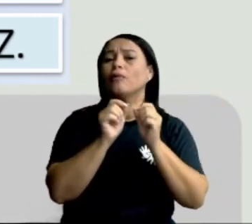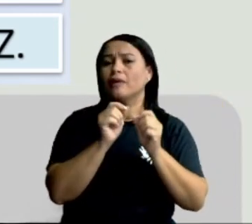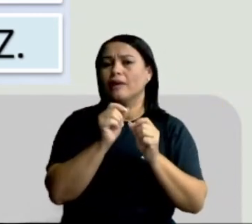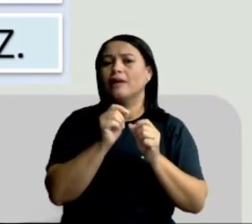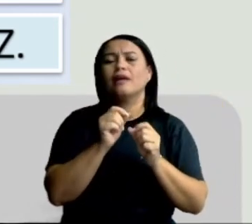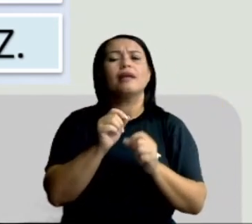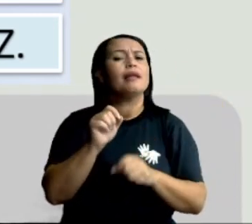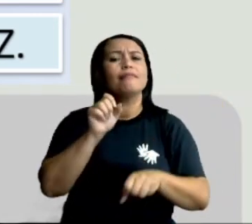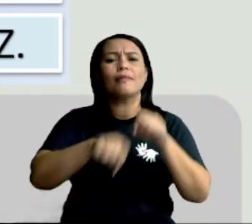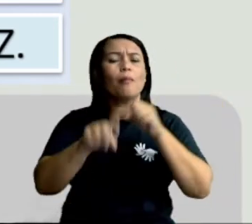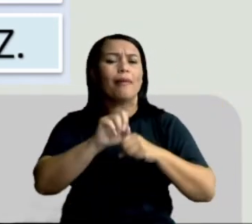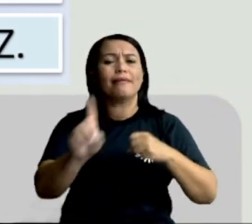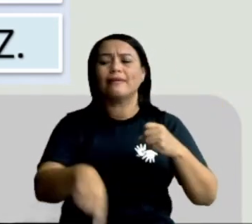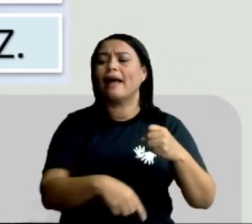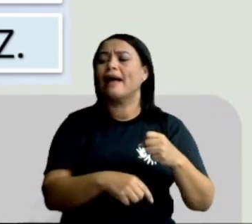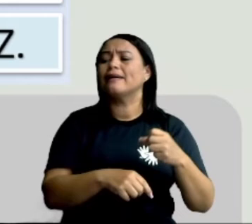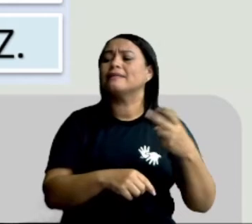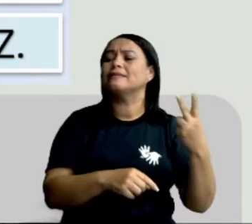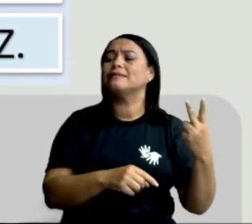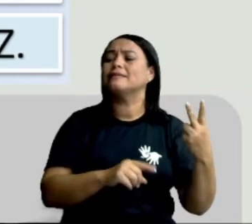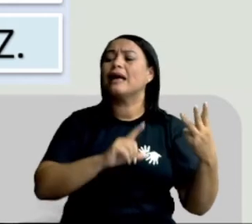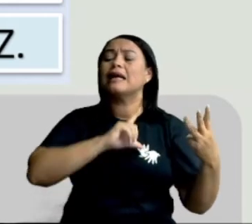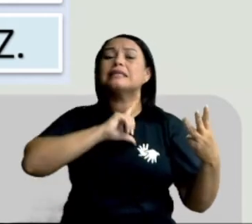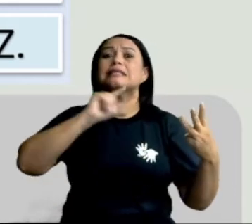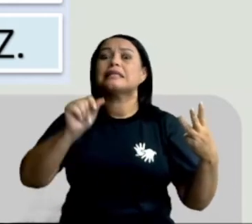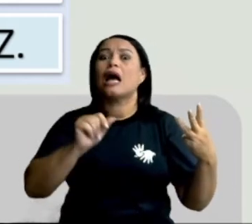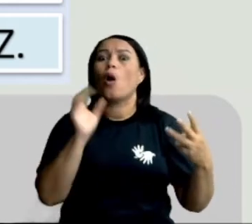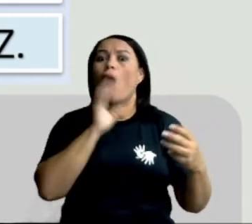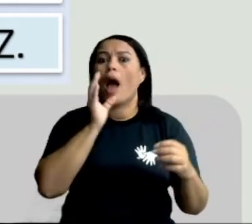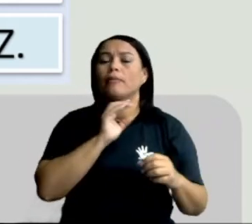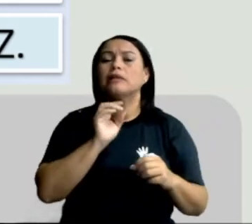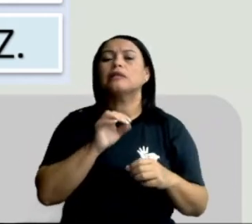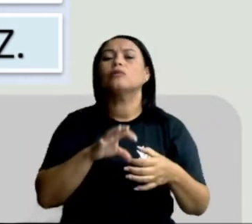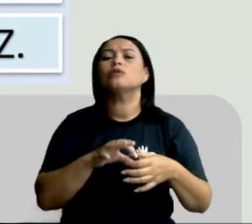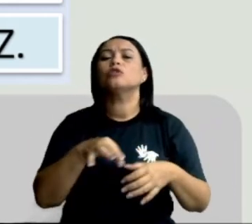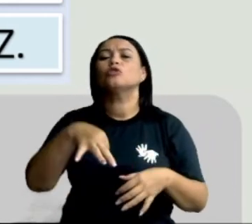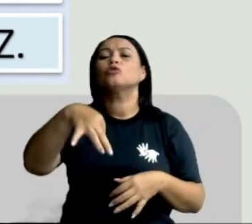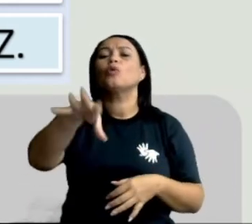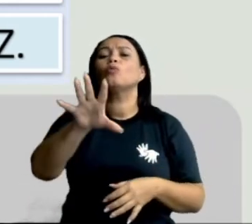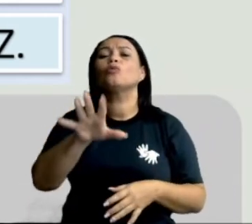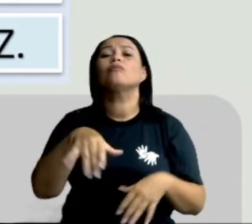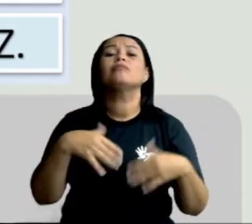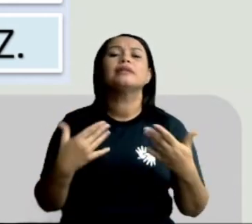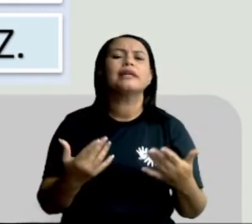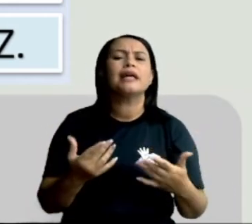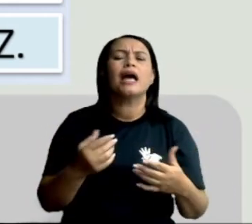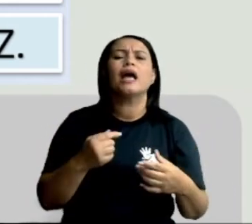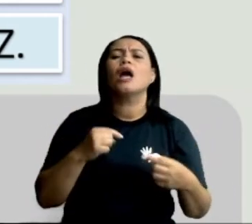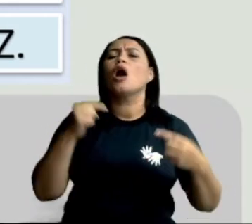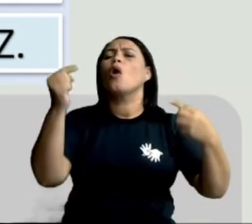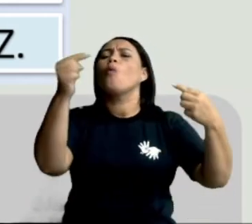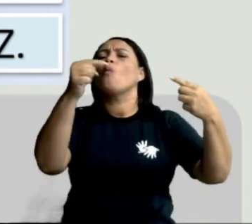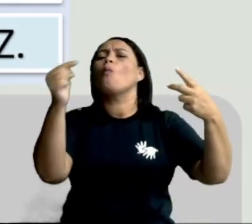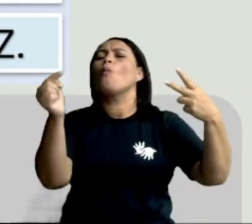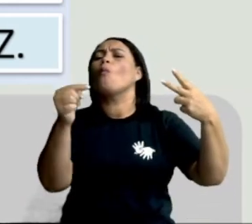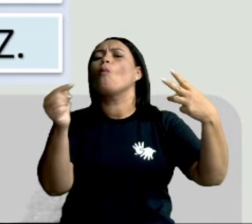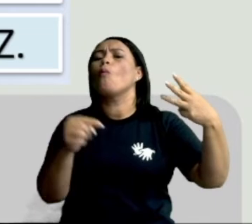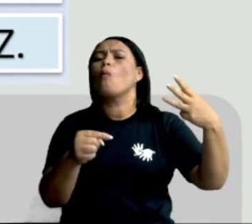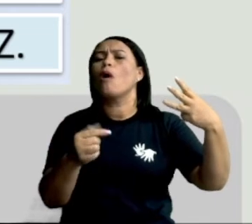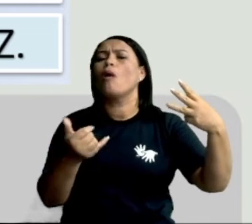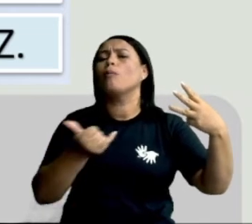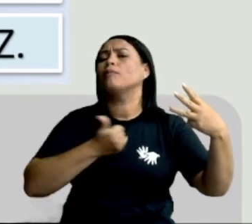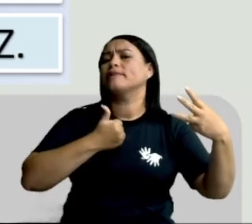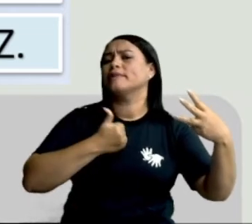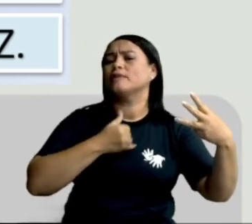debateu, saiu correndo, soltou o infeliz. Qual dessas alternativas me